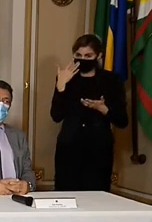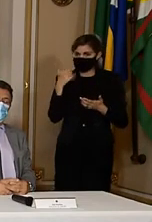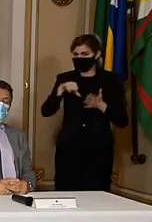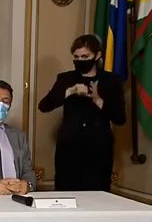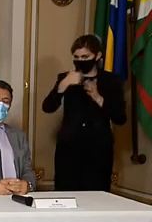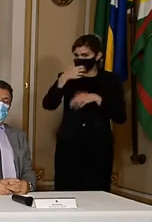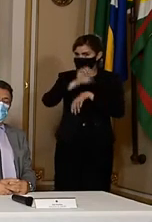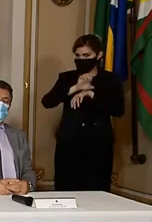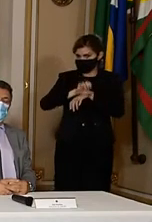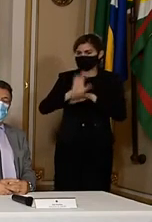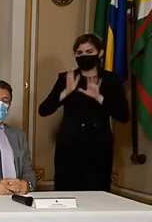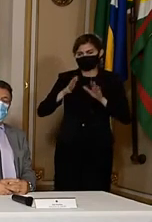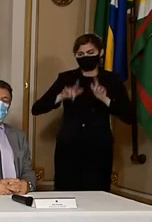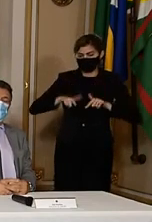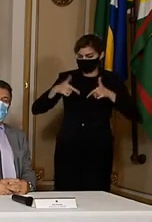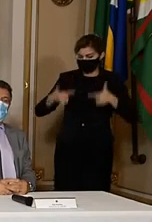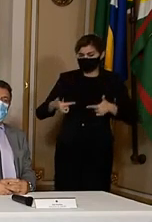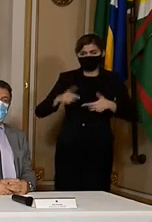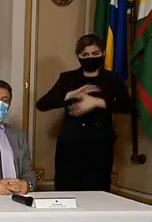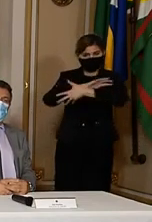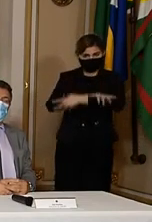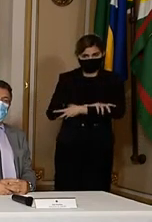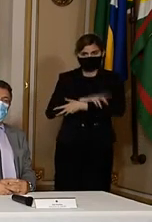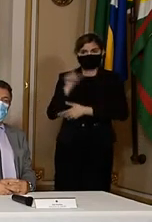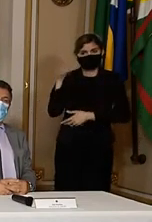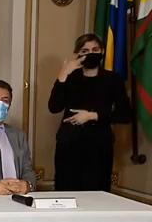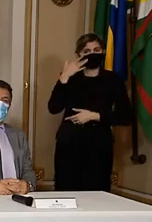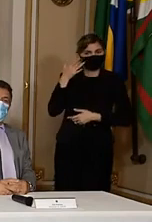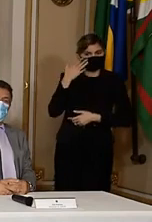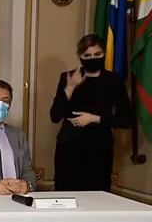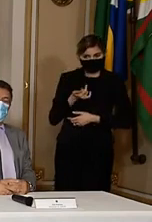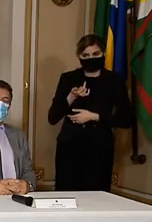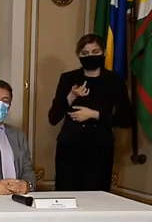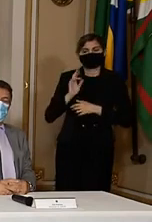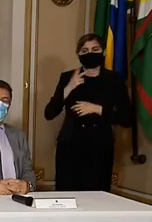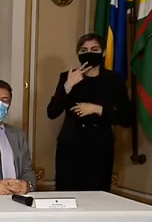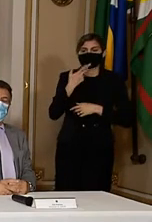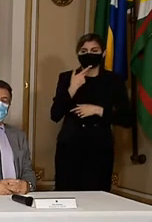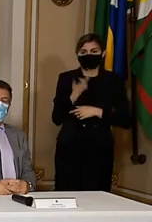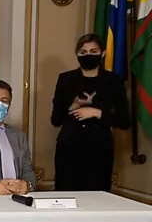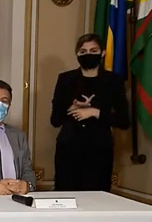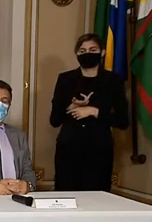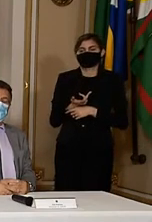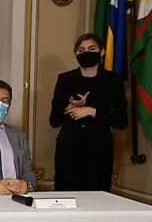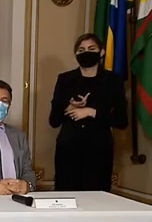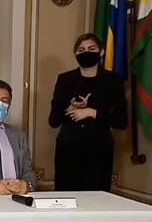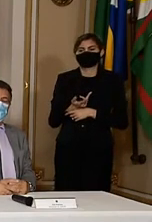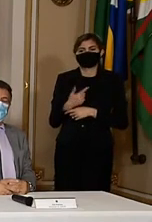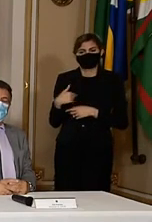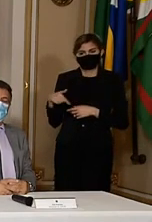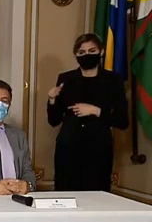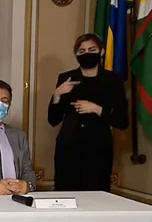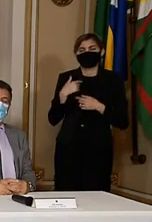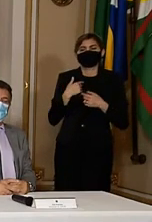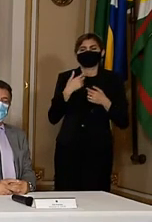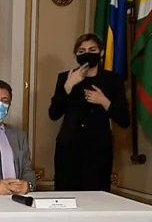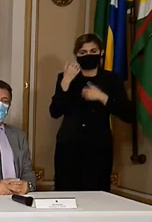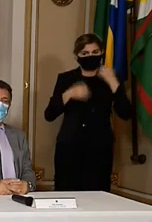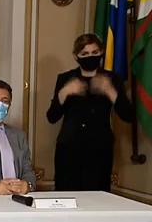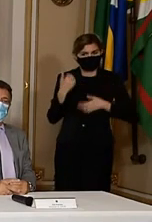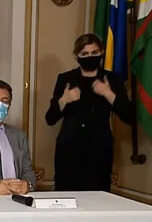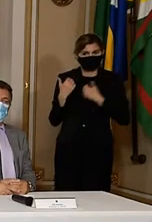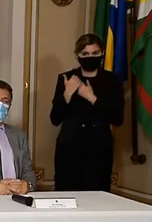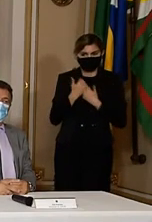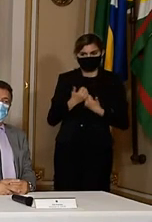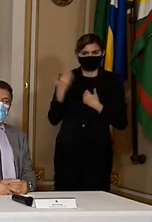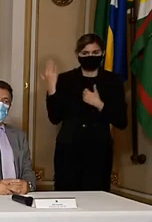tipo de ação esse tipo de integração como bem falou o Helder Cortez no